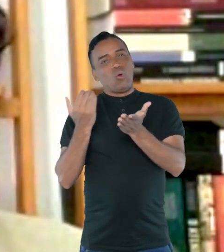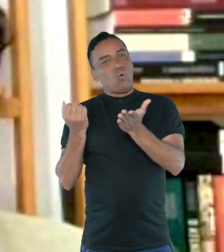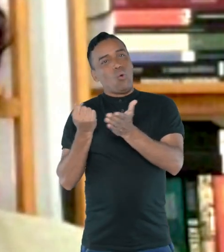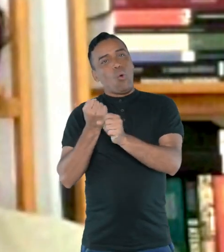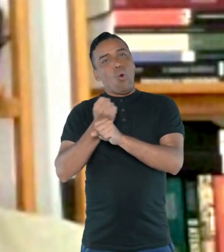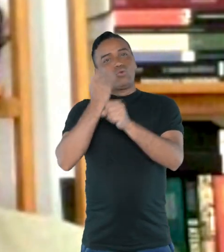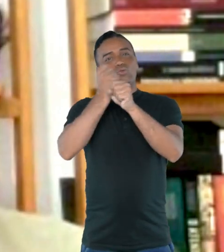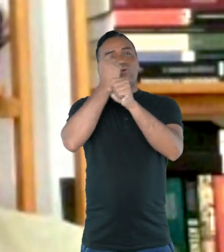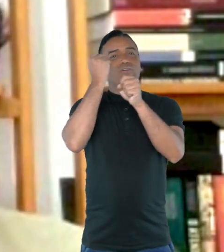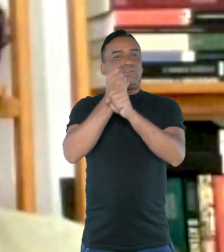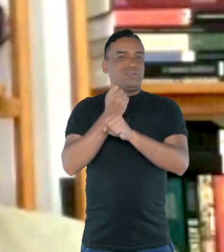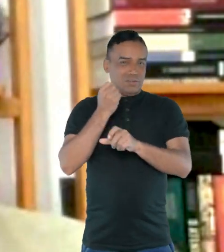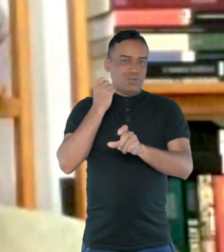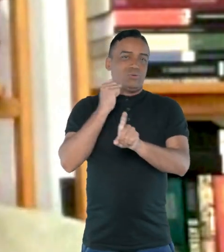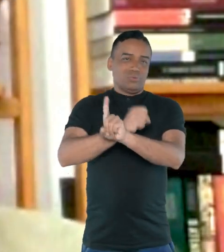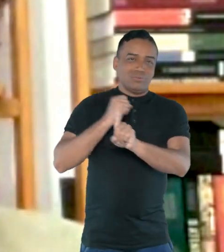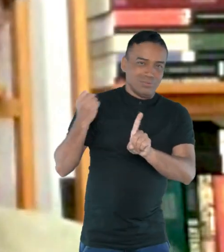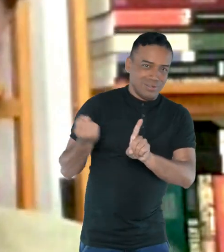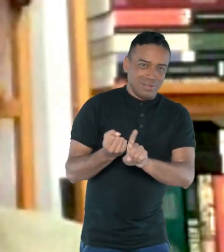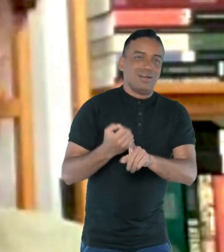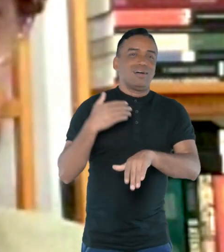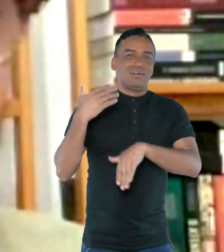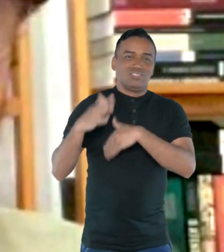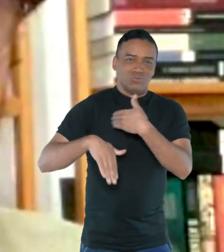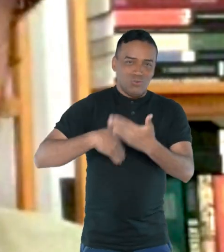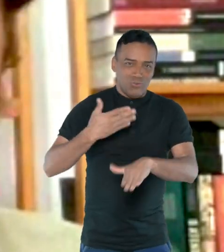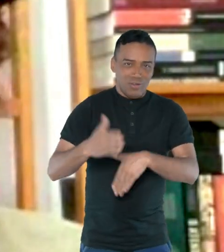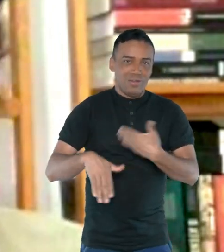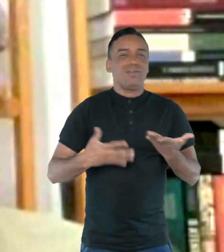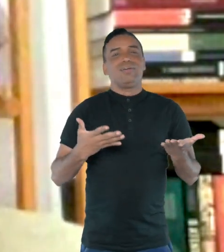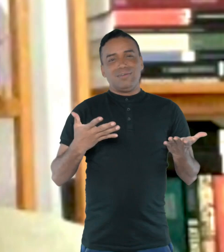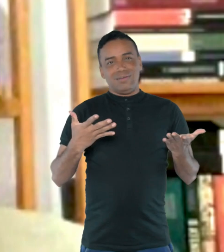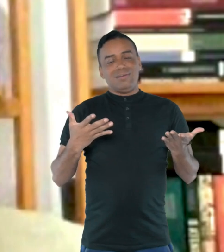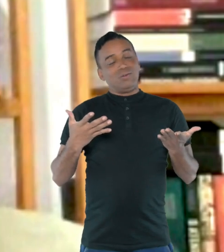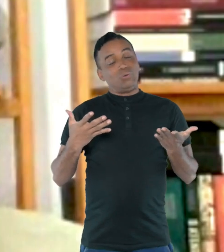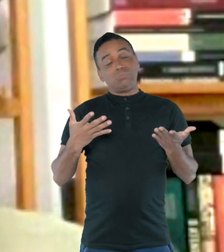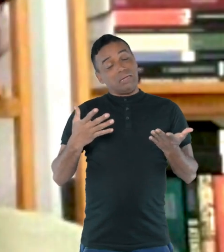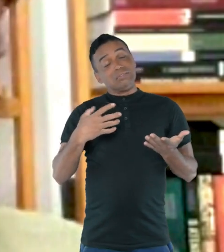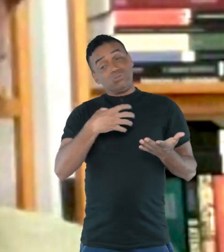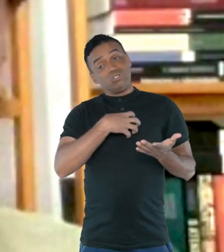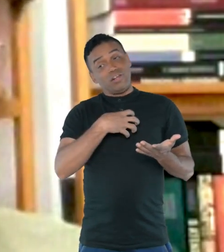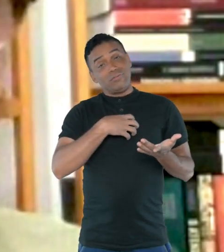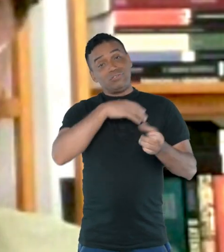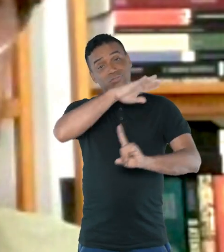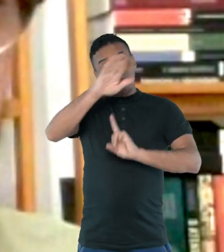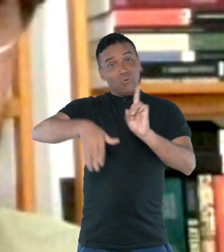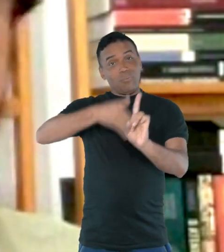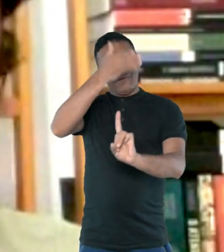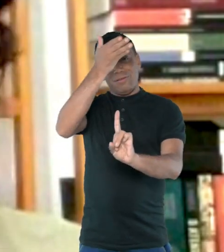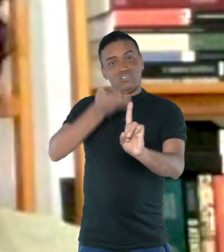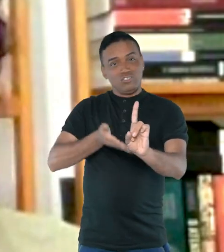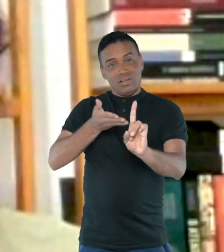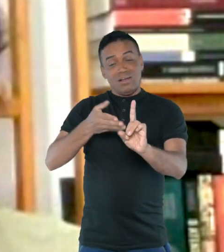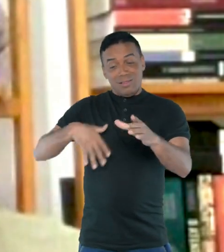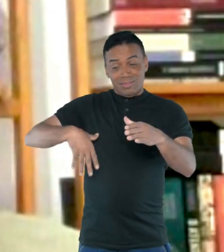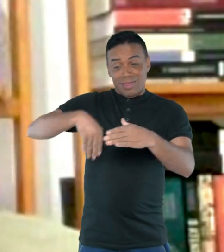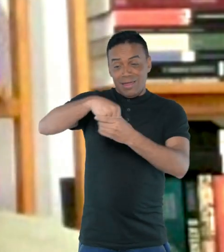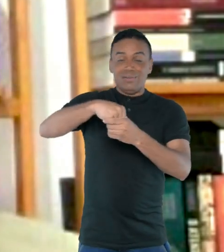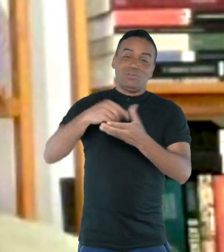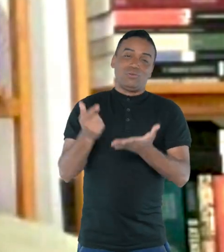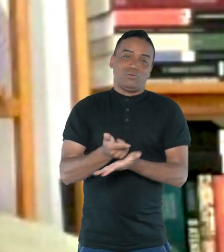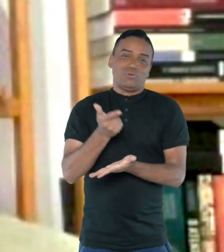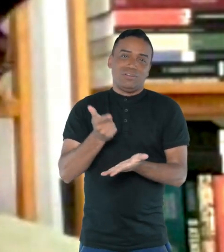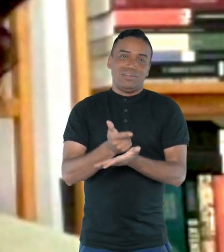nossa nação, mas é uma forma, inclusive, de homenageá-los, colocá-los como os